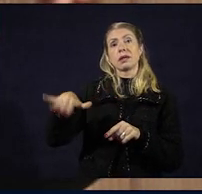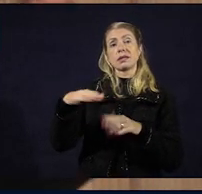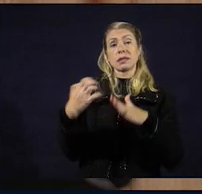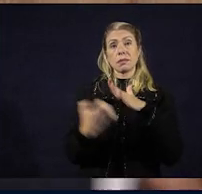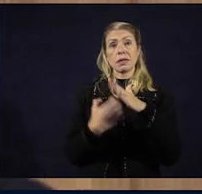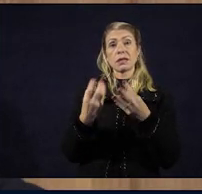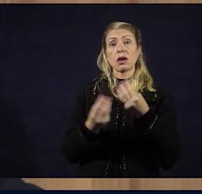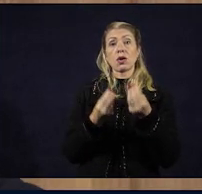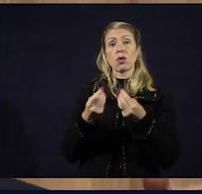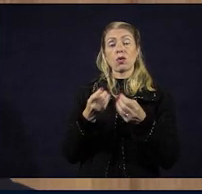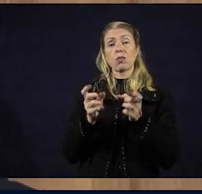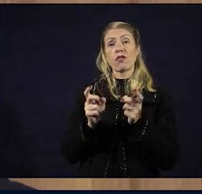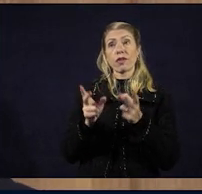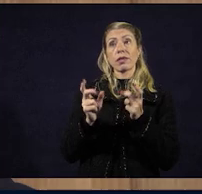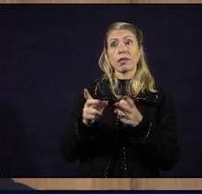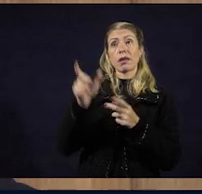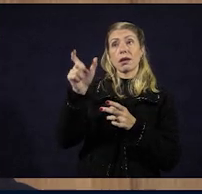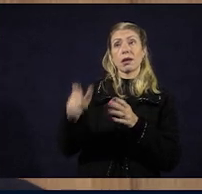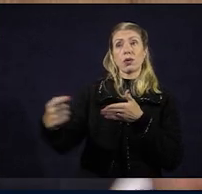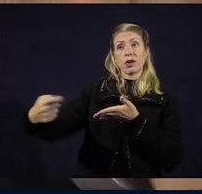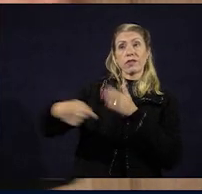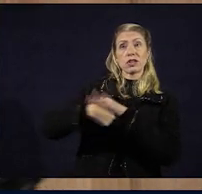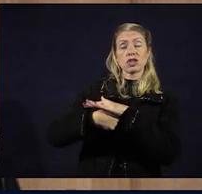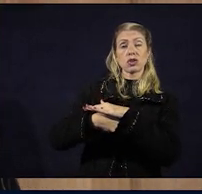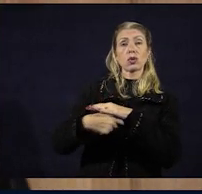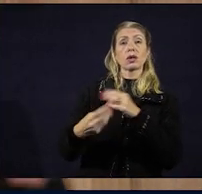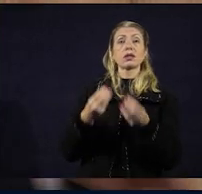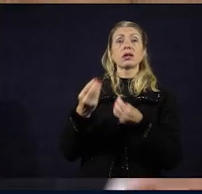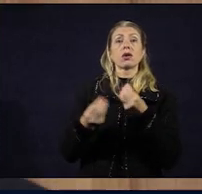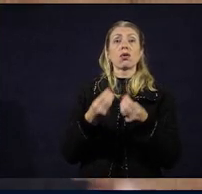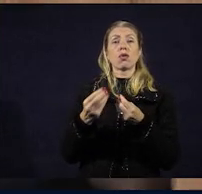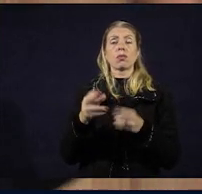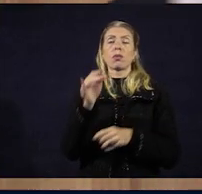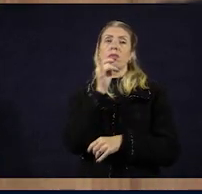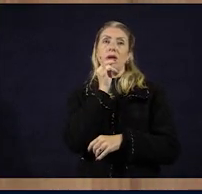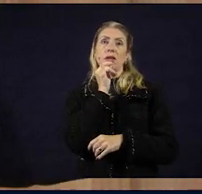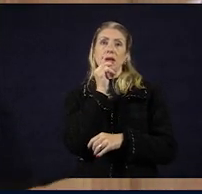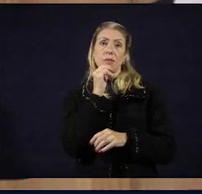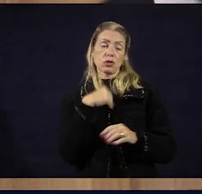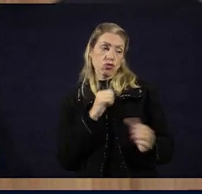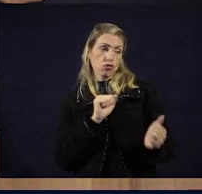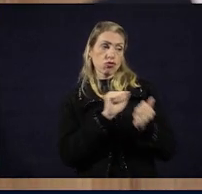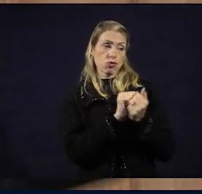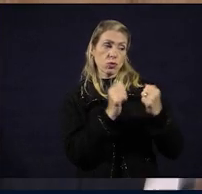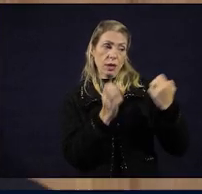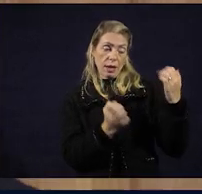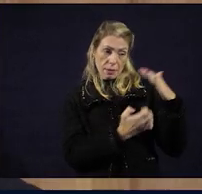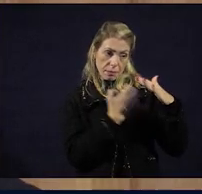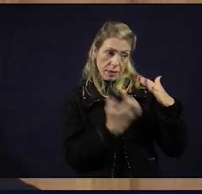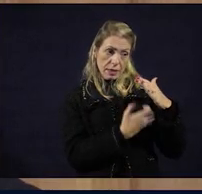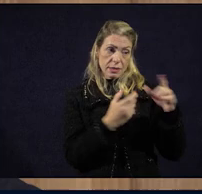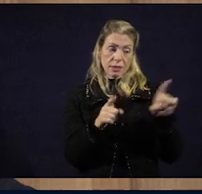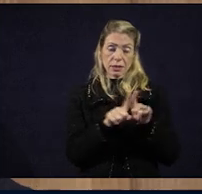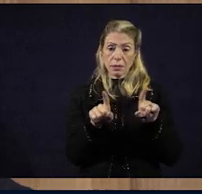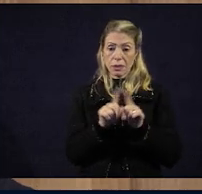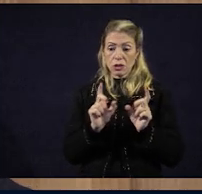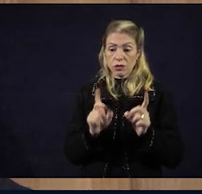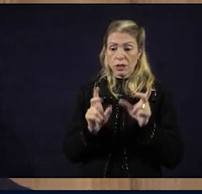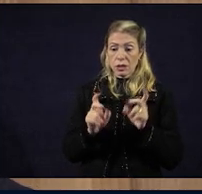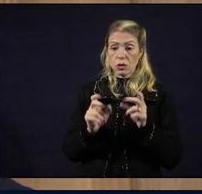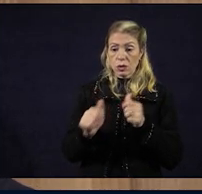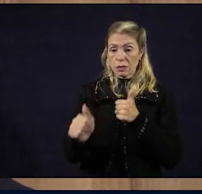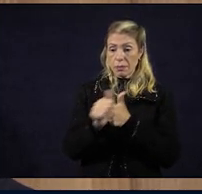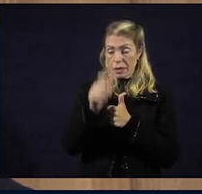sempre tem aquela tensão usual da gente estar junto da companhia e os vendedores naturalmente mais perto